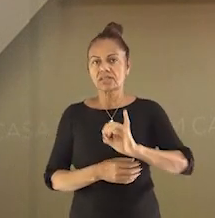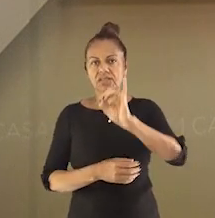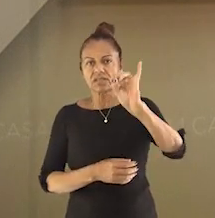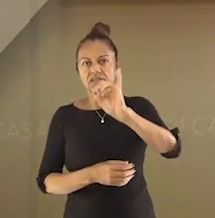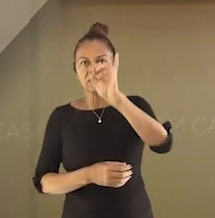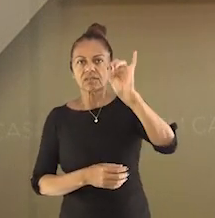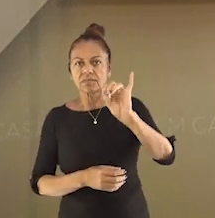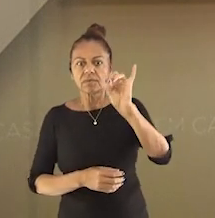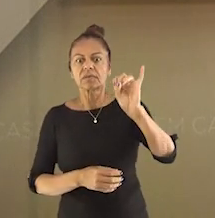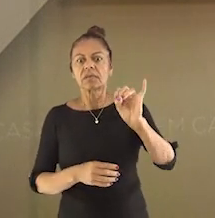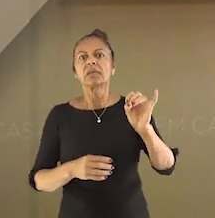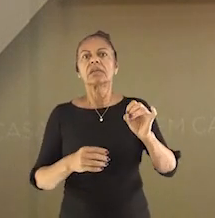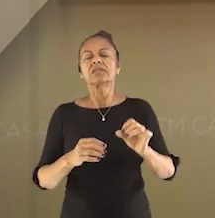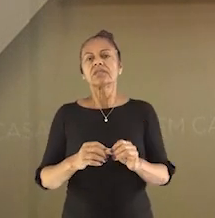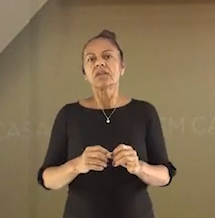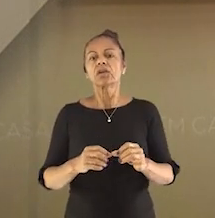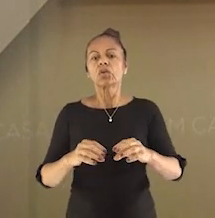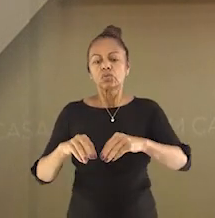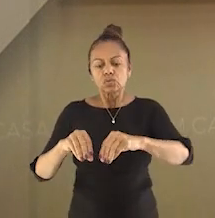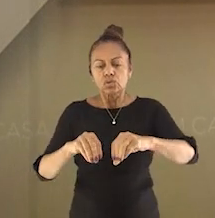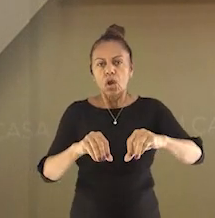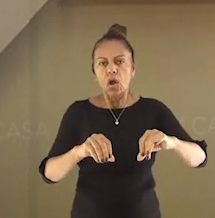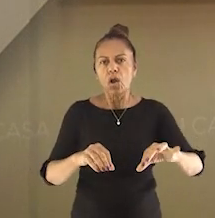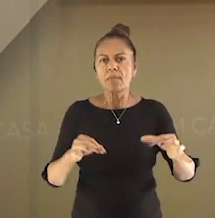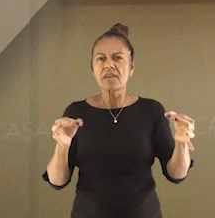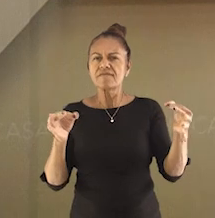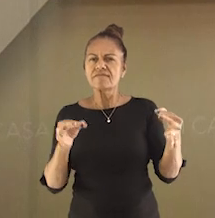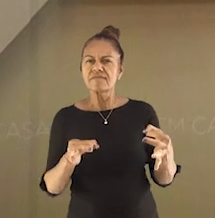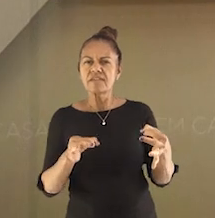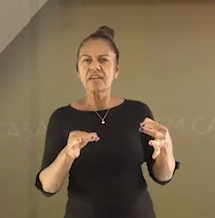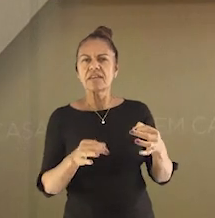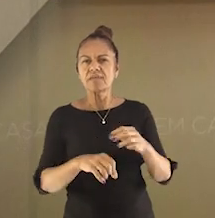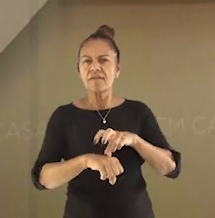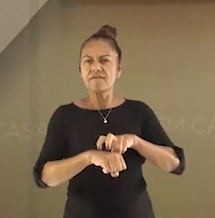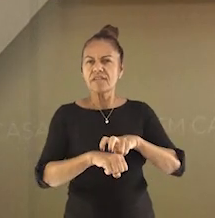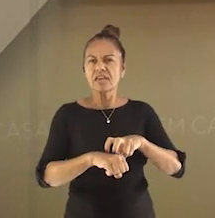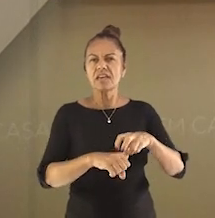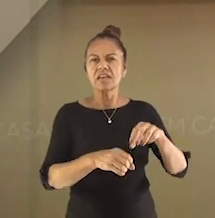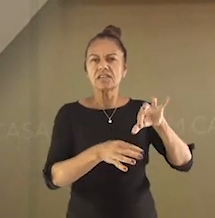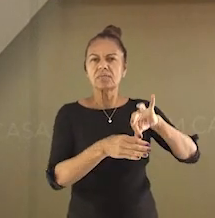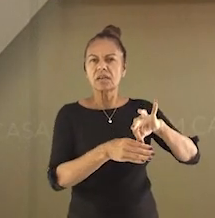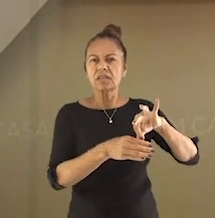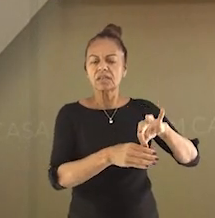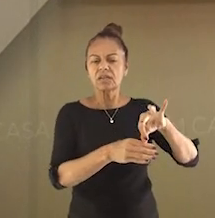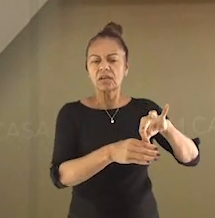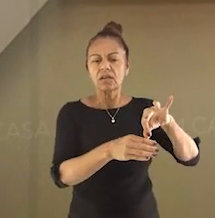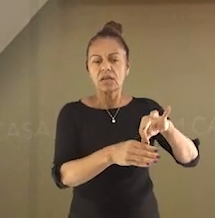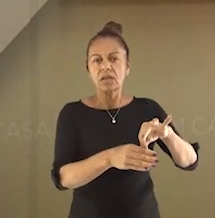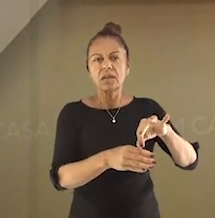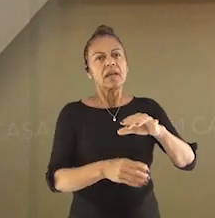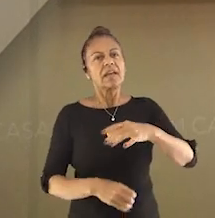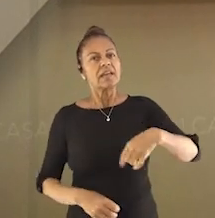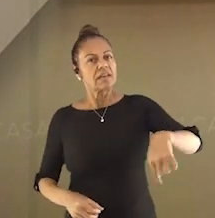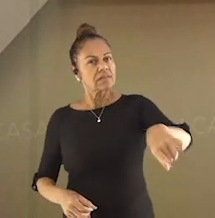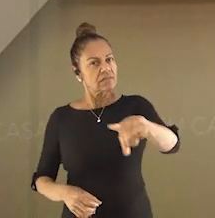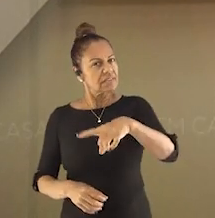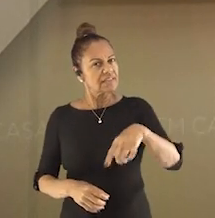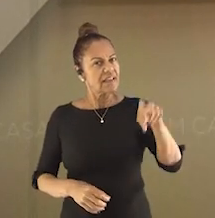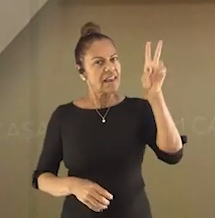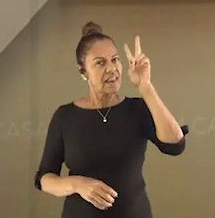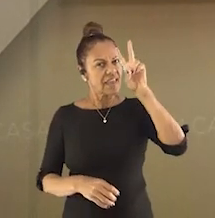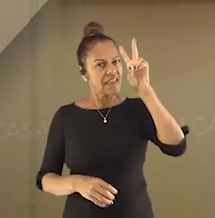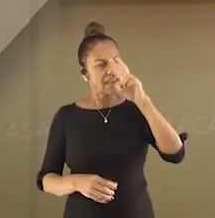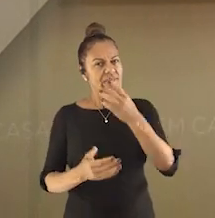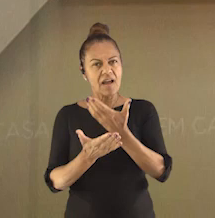muitos nutrientes, viu? E esse processo é muito importante para deixar esse solo ideal para o plantio